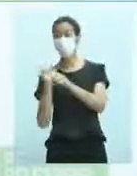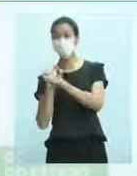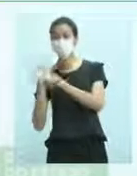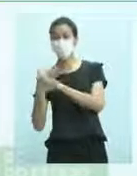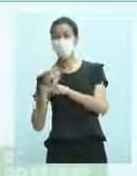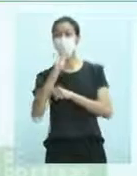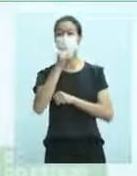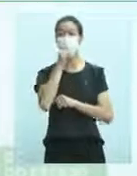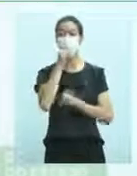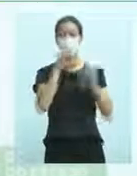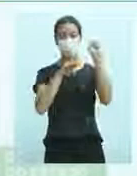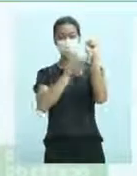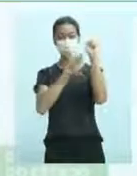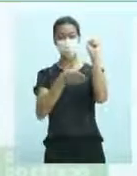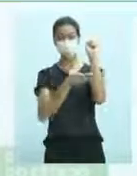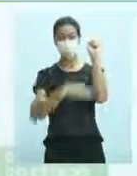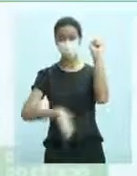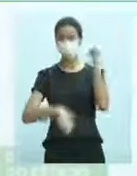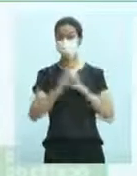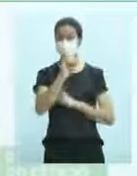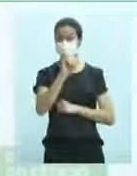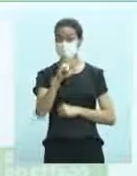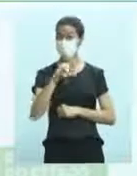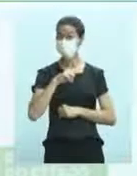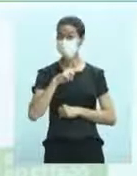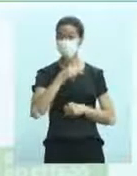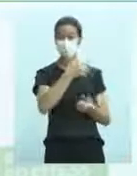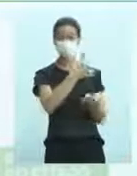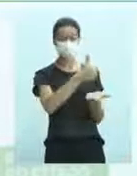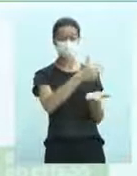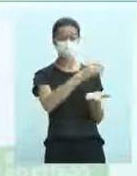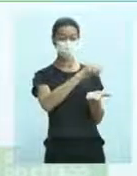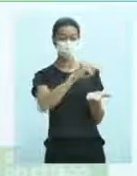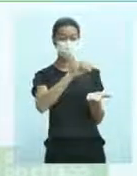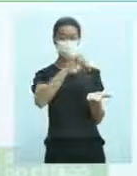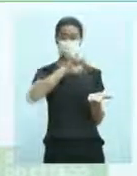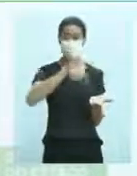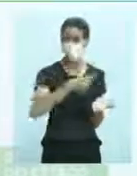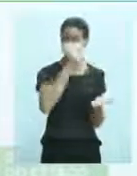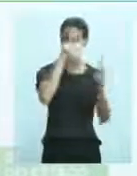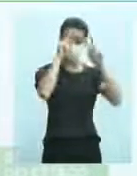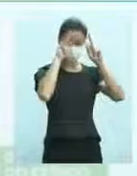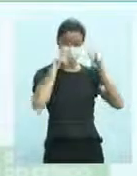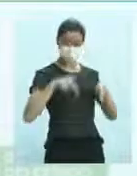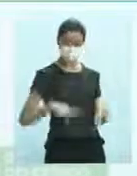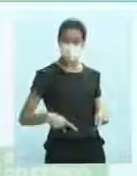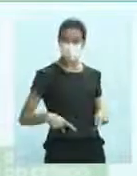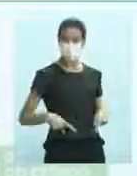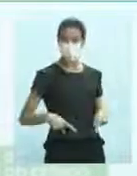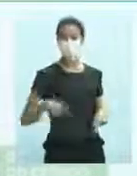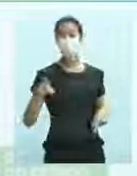teria 57,1 carros da doença significa